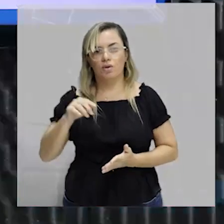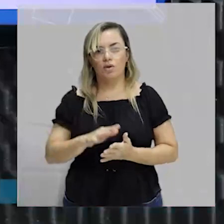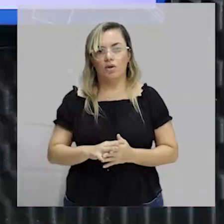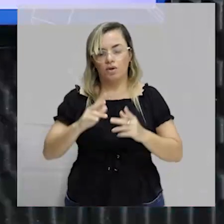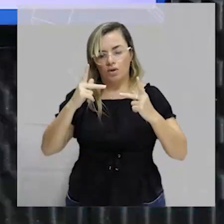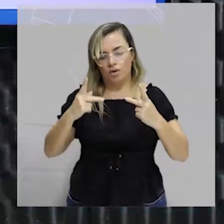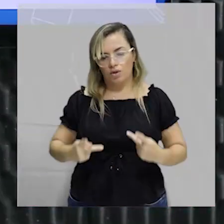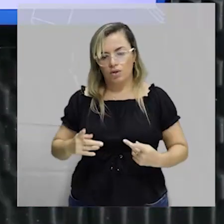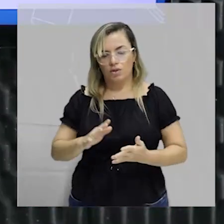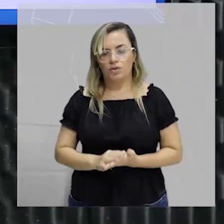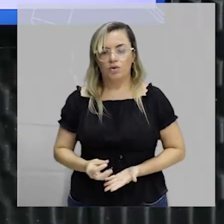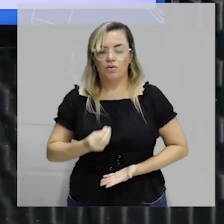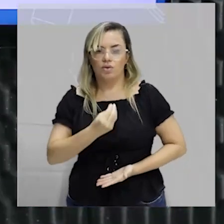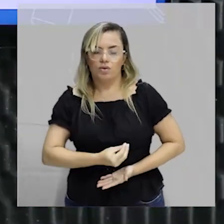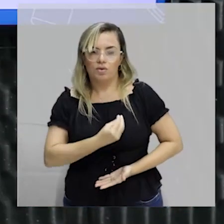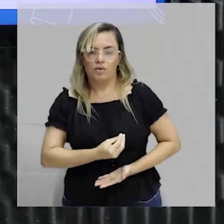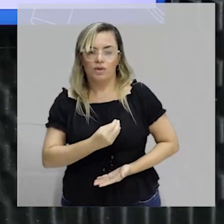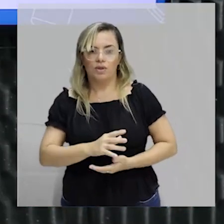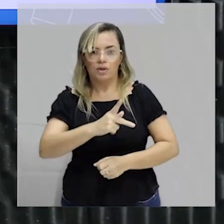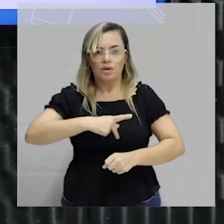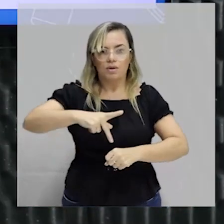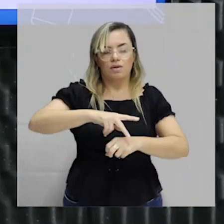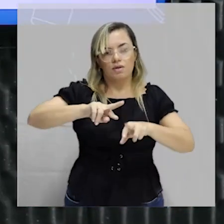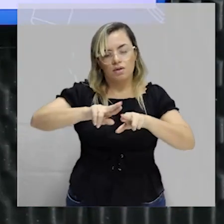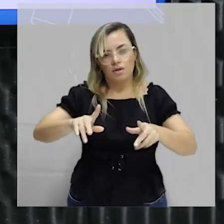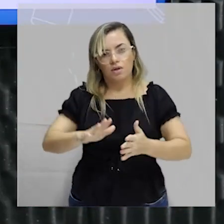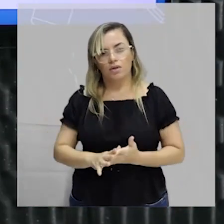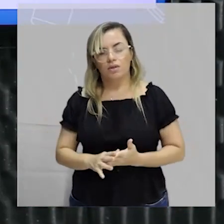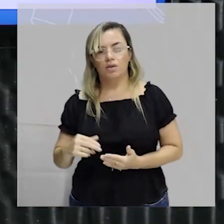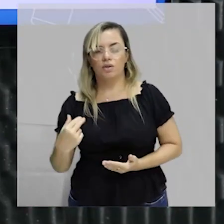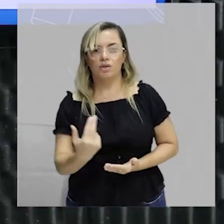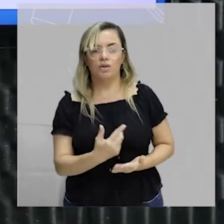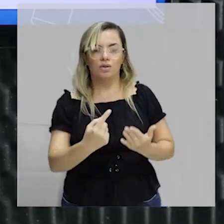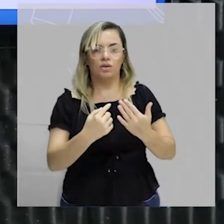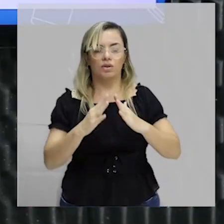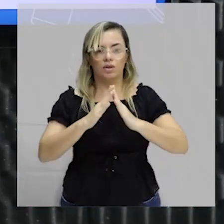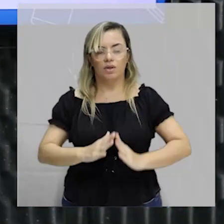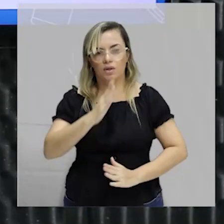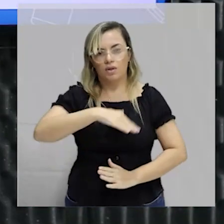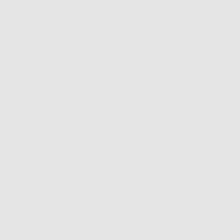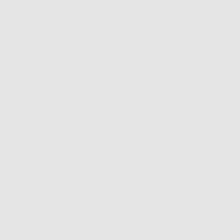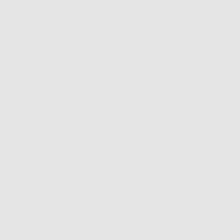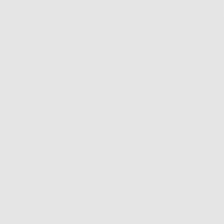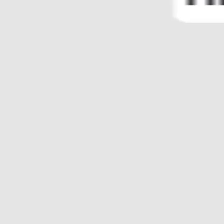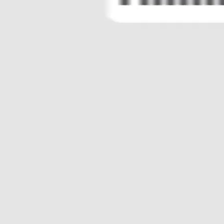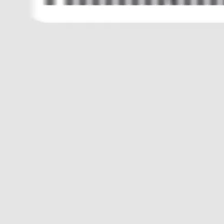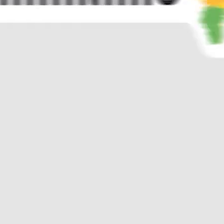países diferentes. Então essa foi nossa aula do Fica em Casa Aprendendo. Até mais, pessoal. Tchau, tchau.